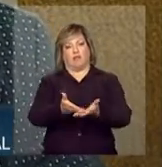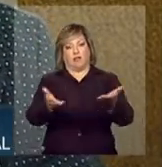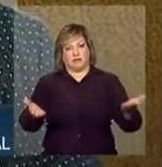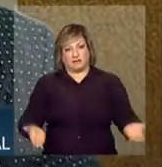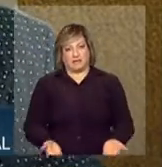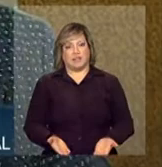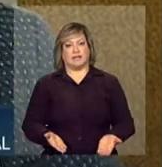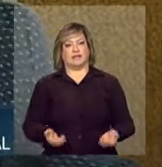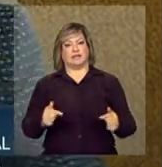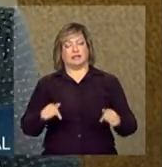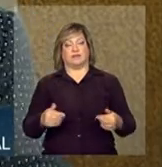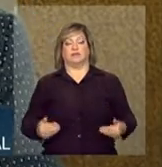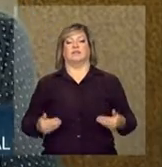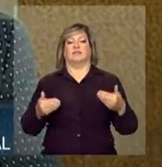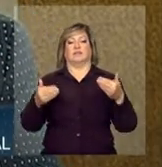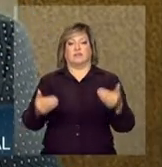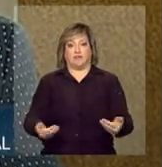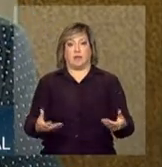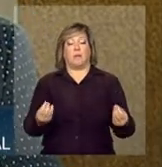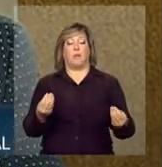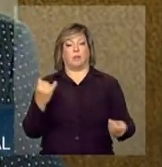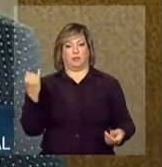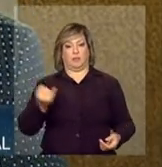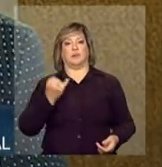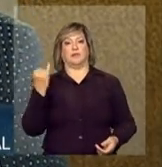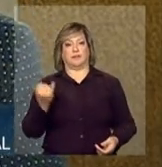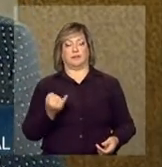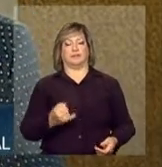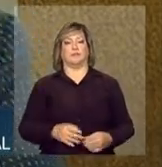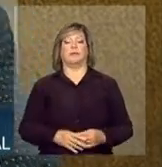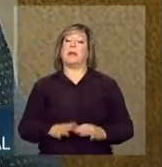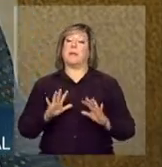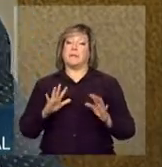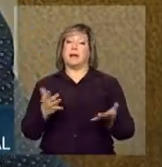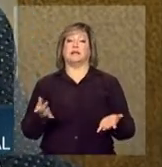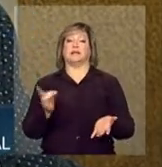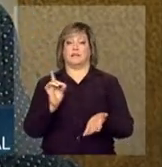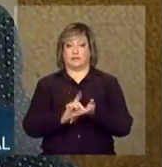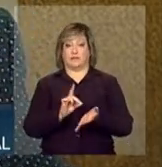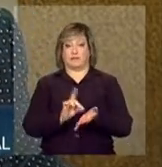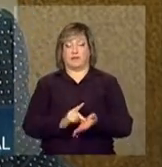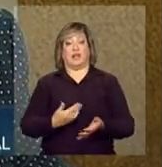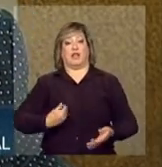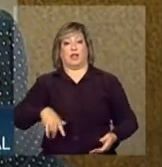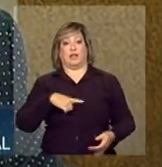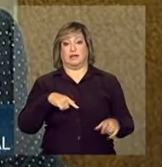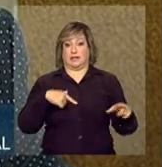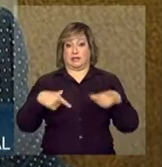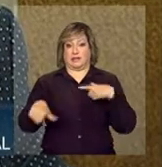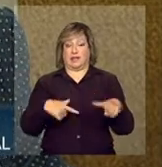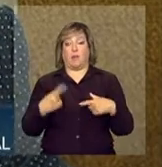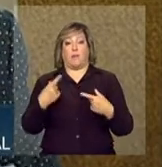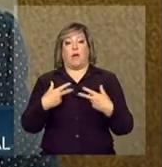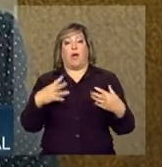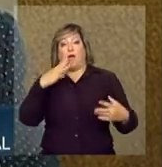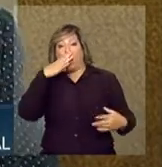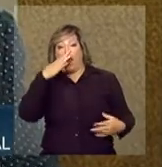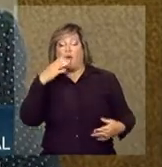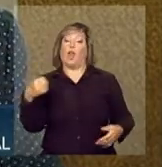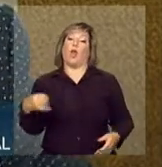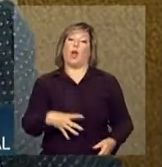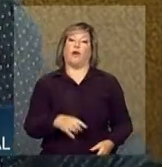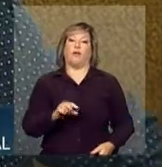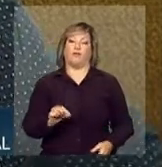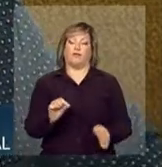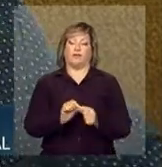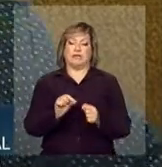vocês. Isso é um avanço super importante. Agora, de fato, nós estamos trabalhando com um fenômeno novo, que é a construção